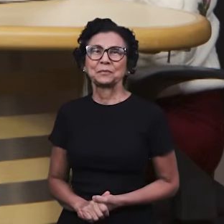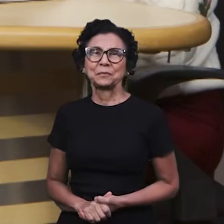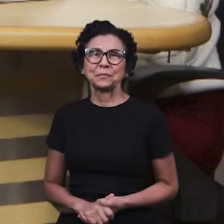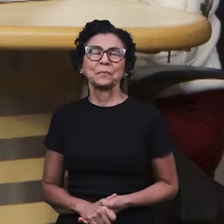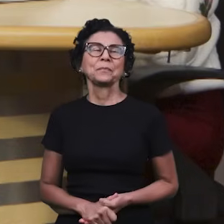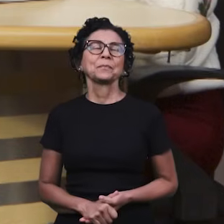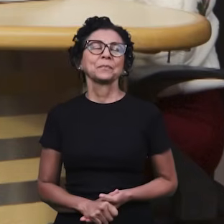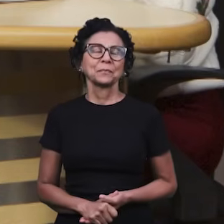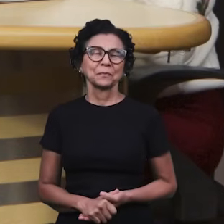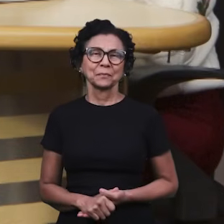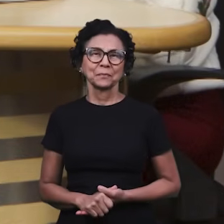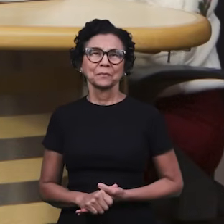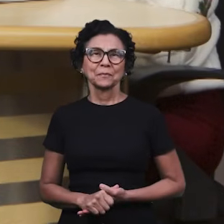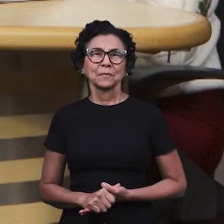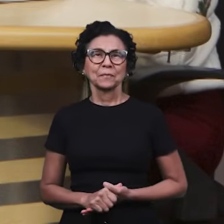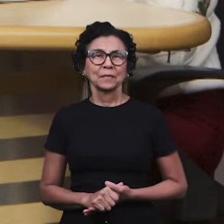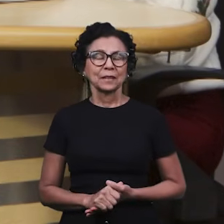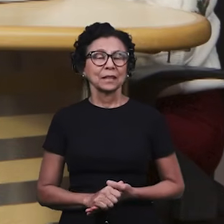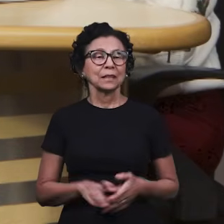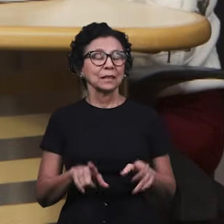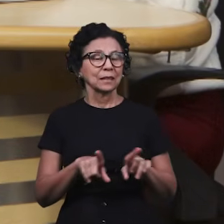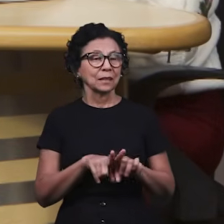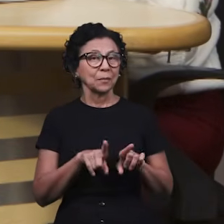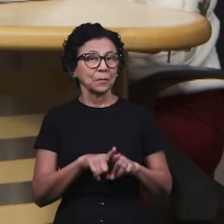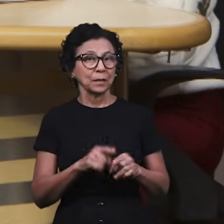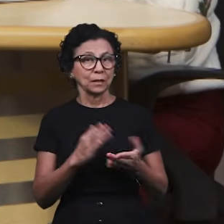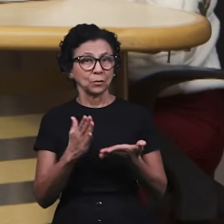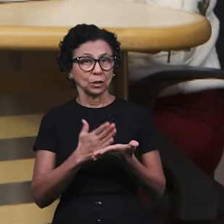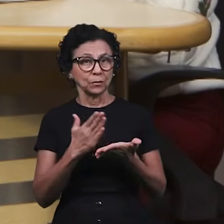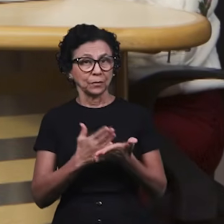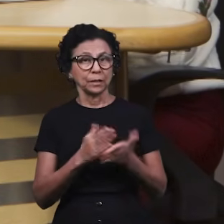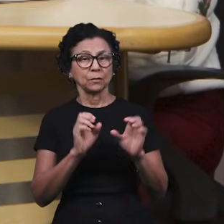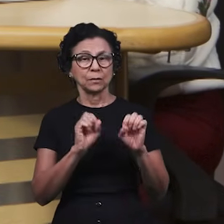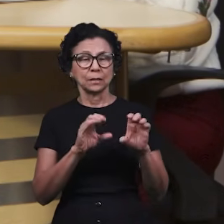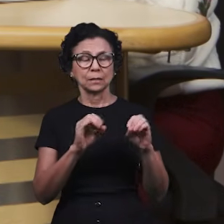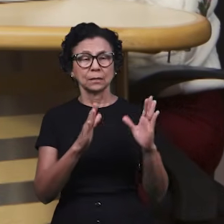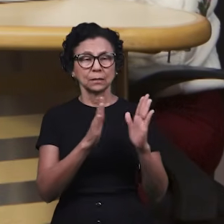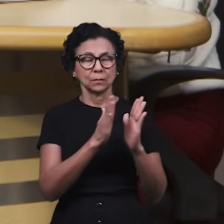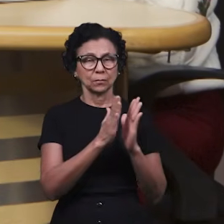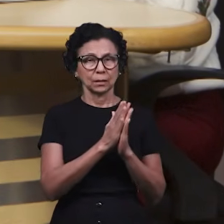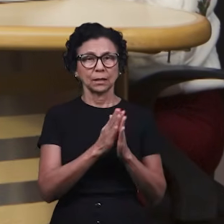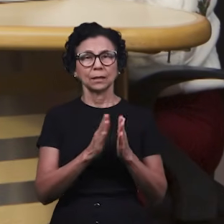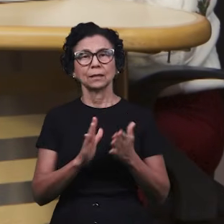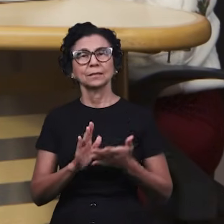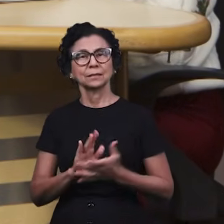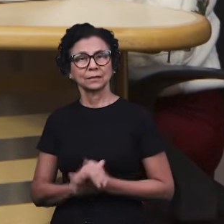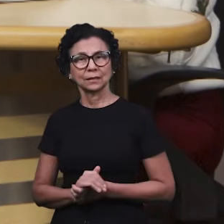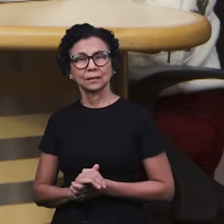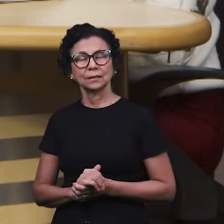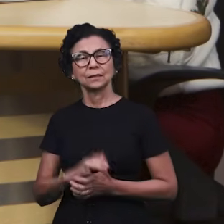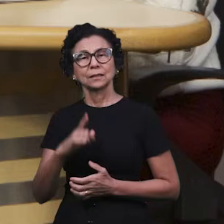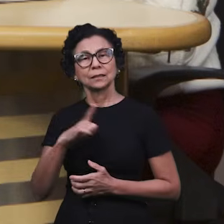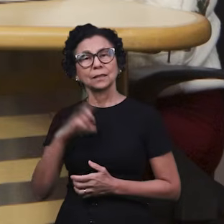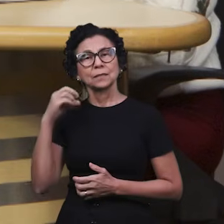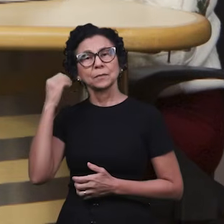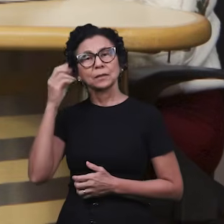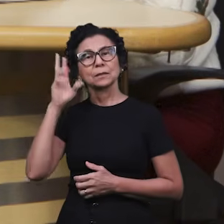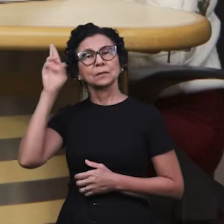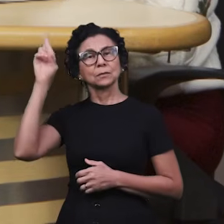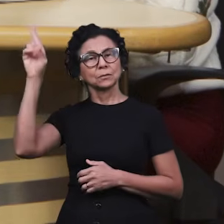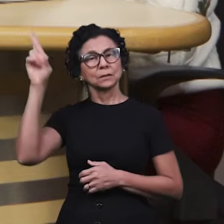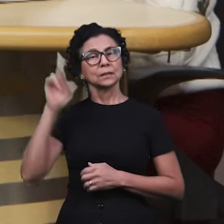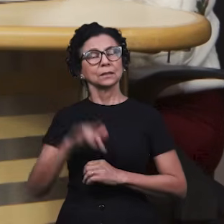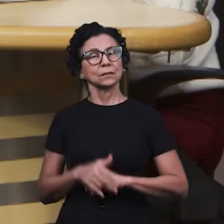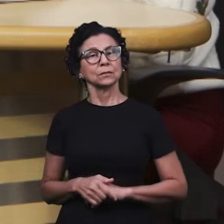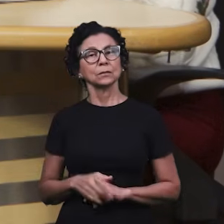né, ler, a gente ensina a orar, a buscar uma experiência com o Senhor. Então, foi e tem sido de uma